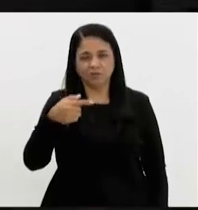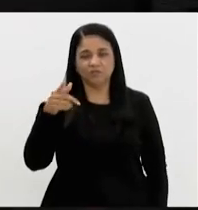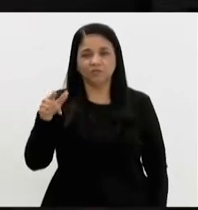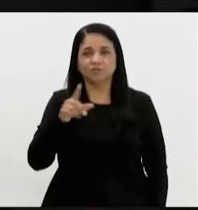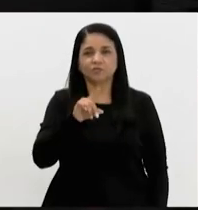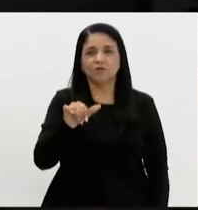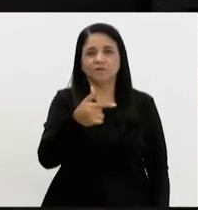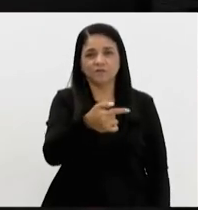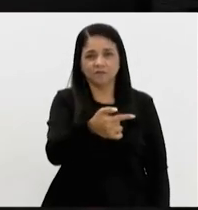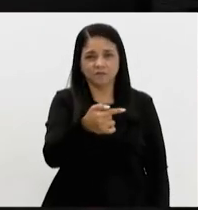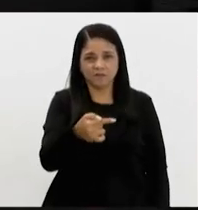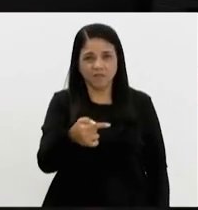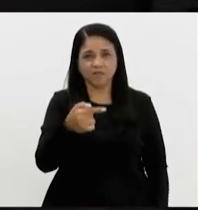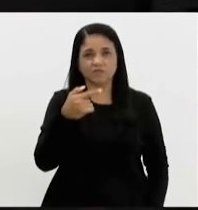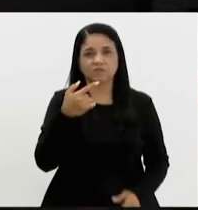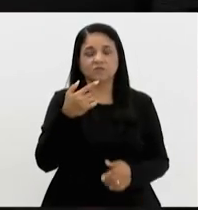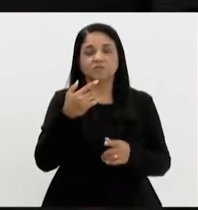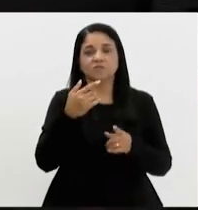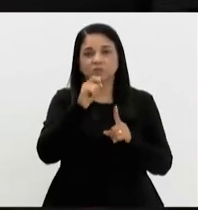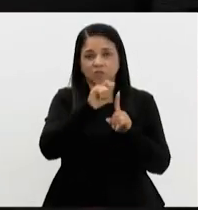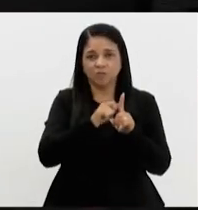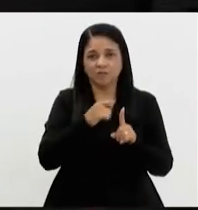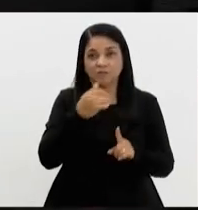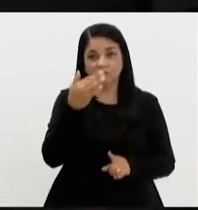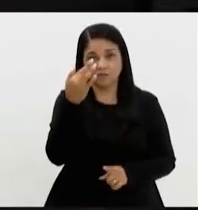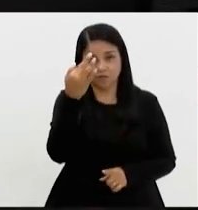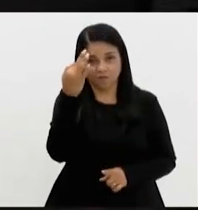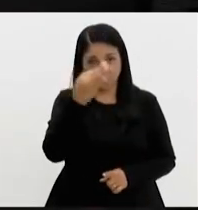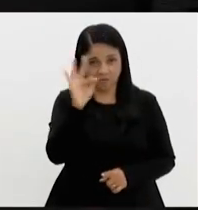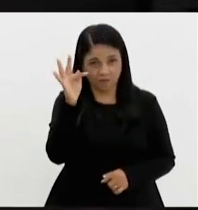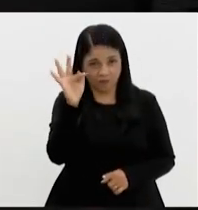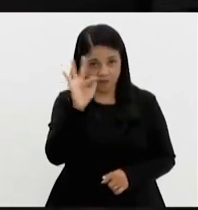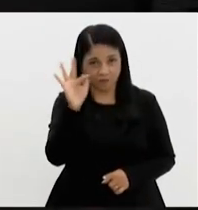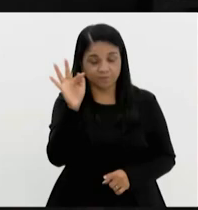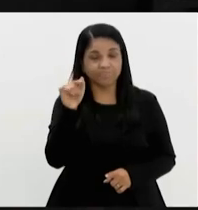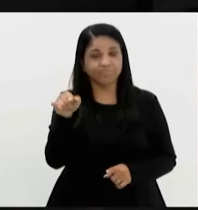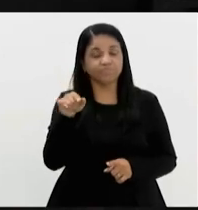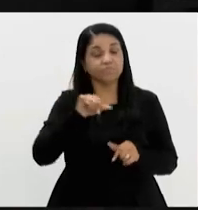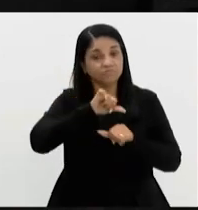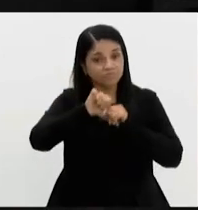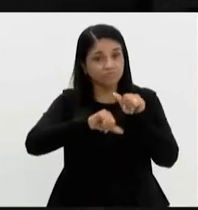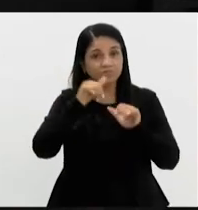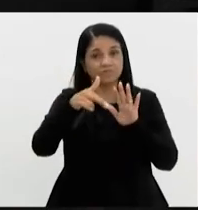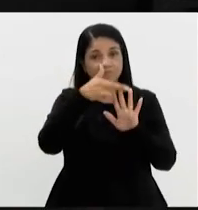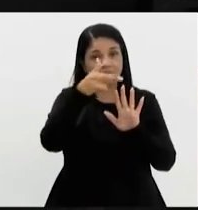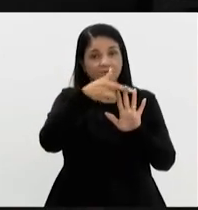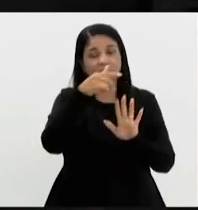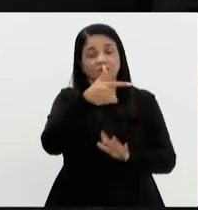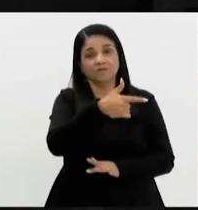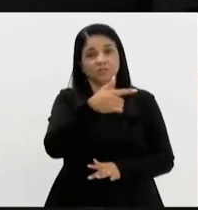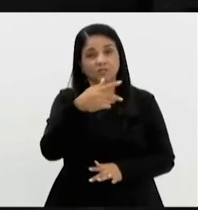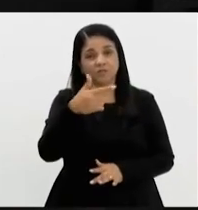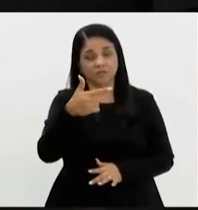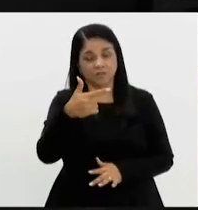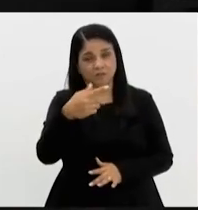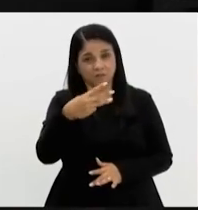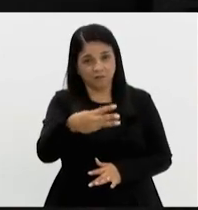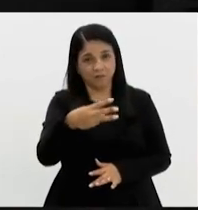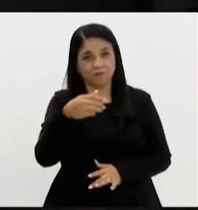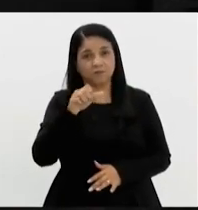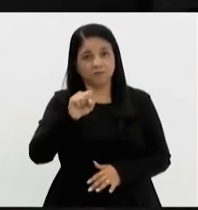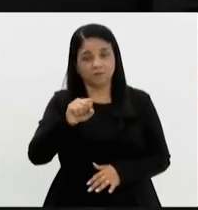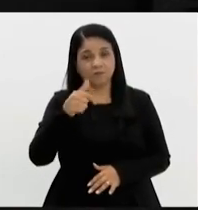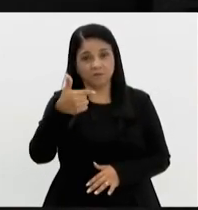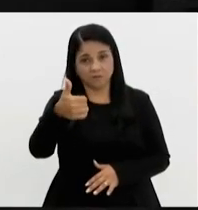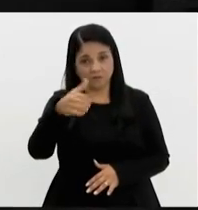destacado aqui pelo Dr Rodrigo ela alterou parcialmente parcialmente a resolução de 23610 de 2018